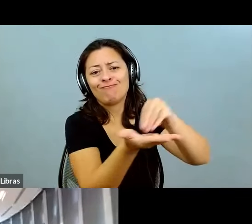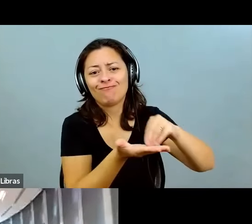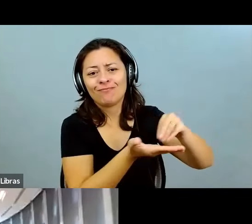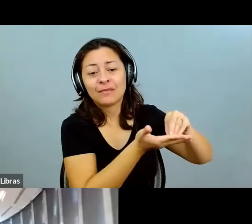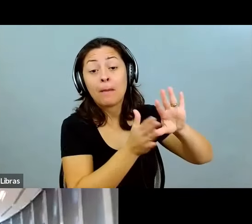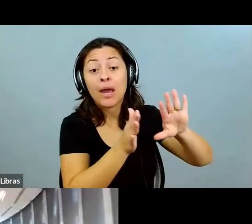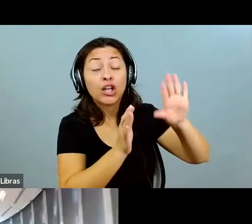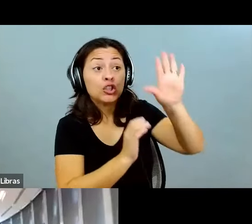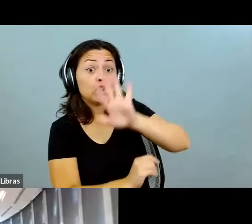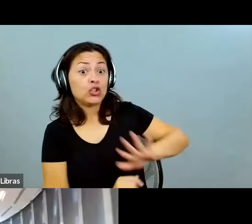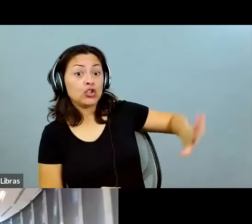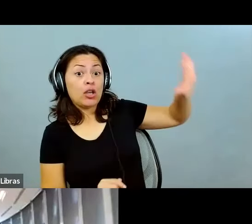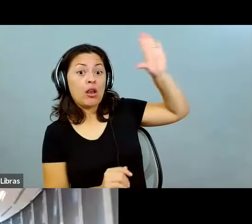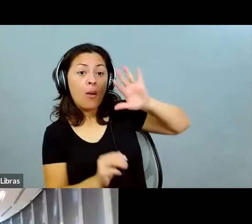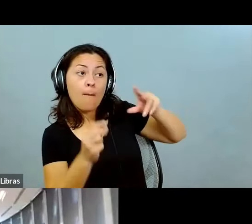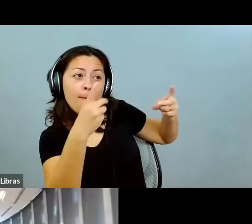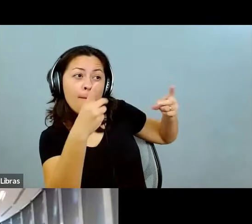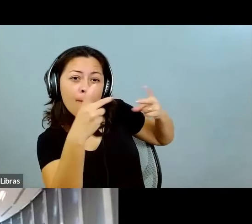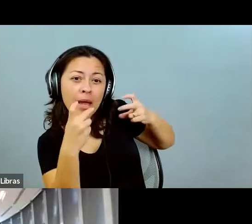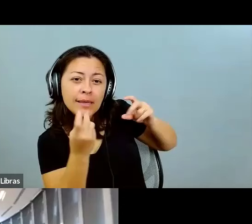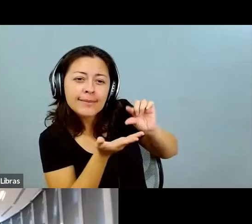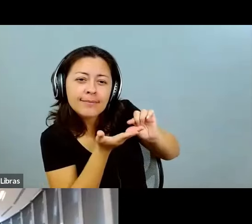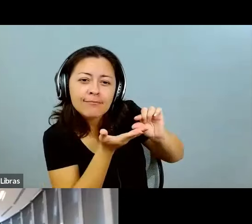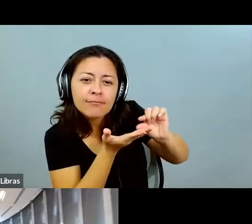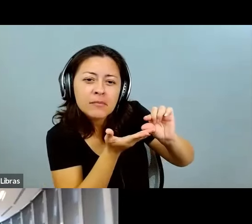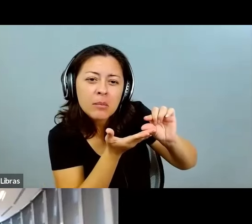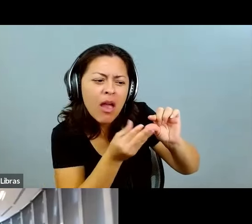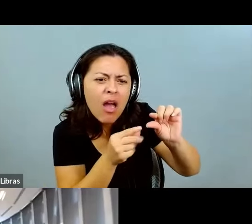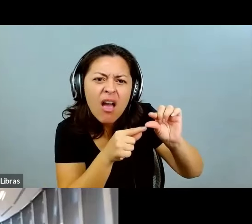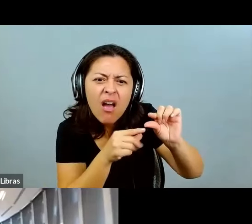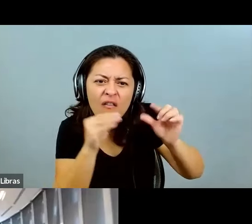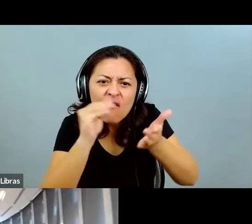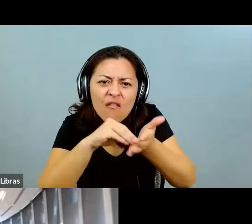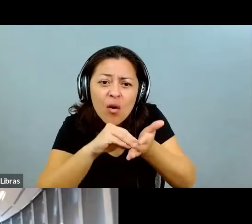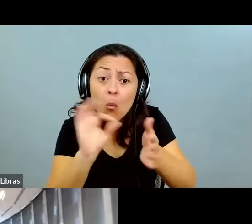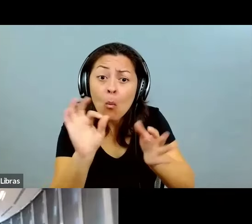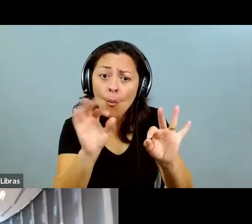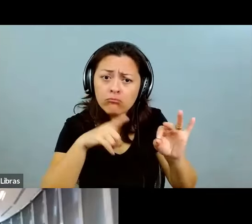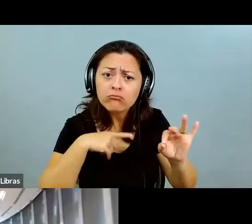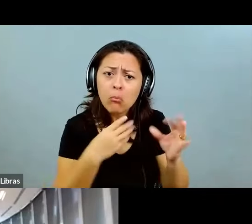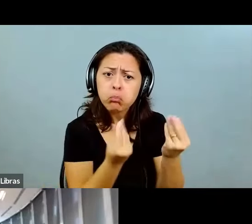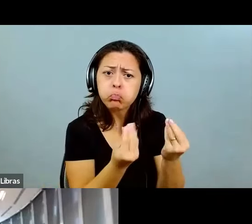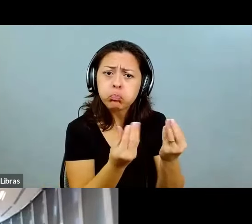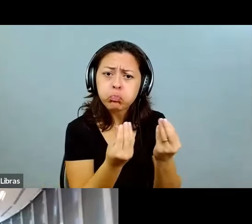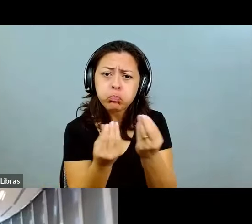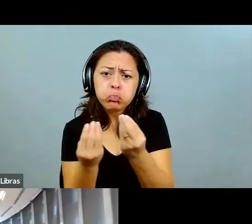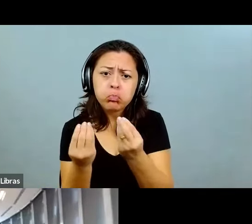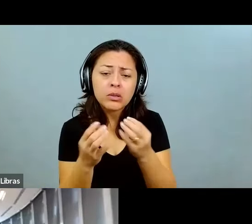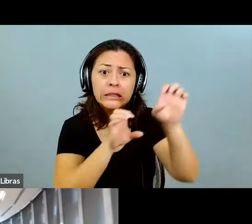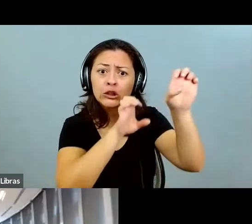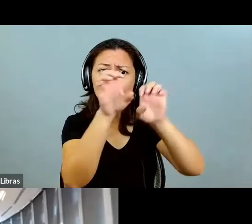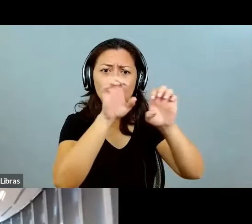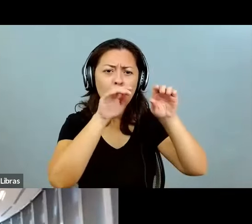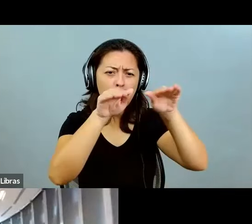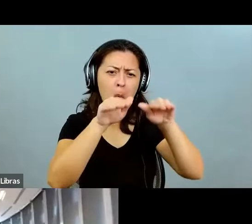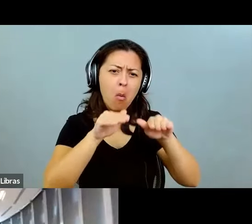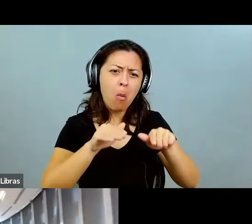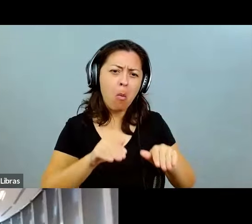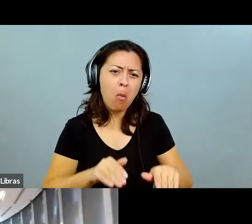da obra em termos de volume de sementes não tem escassez de sementes sempre o mercado trabalha com com estoque excedente e